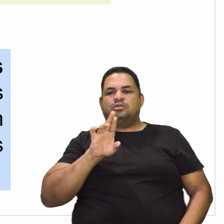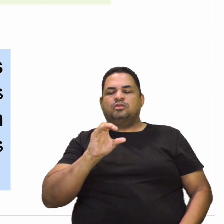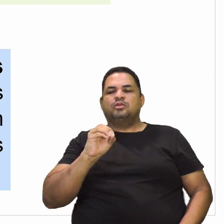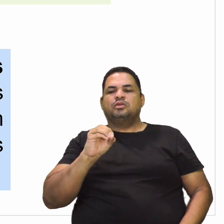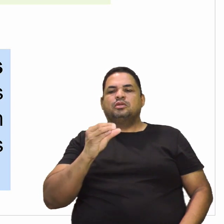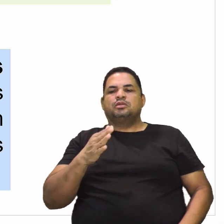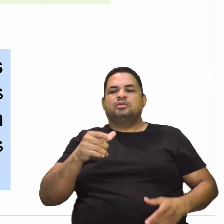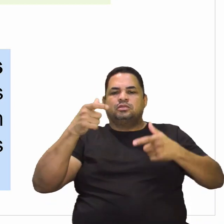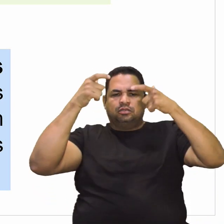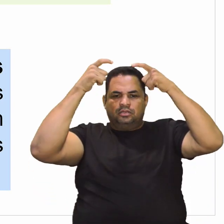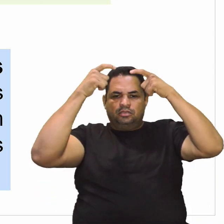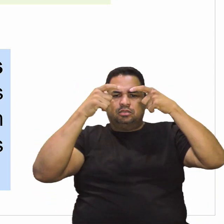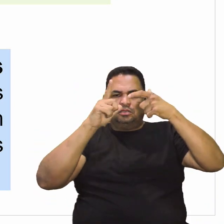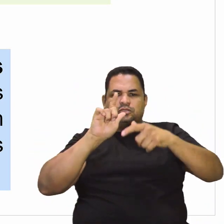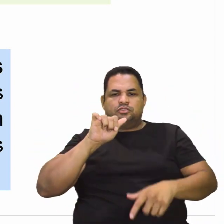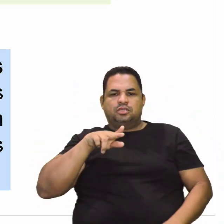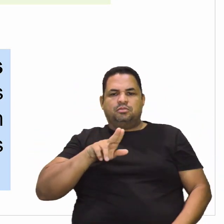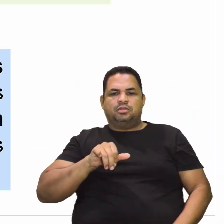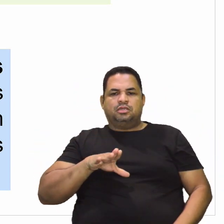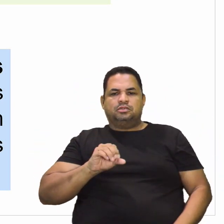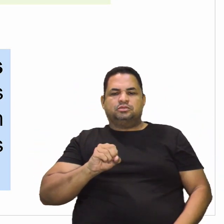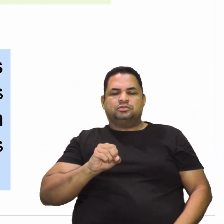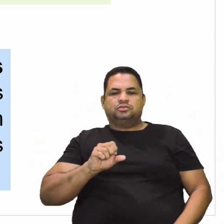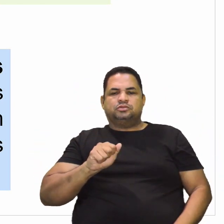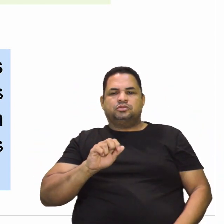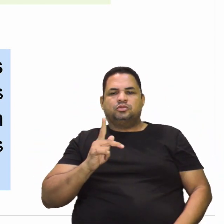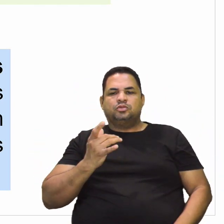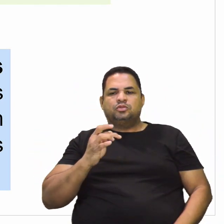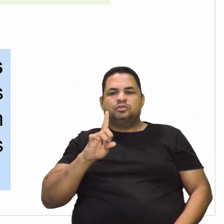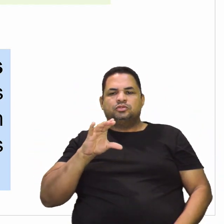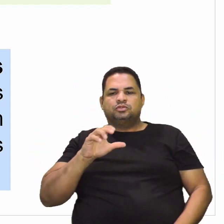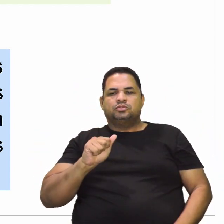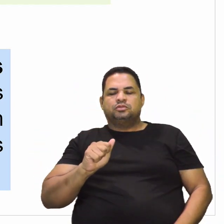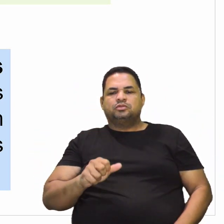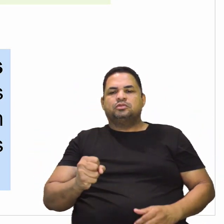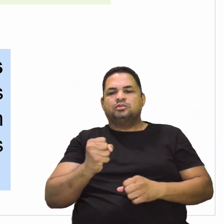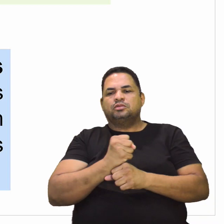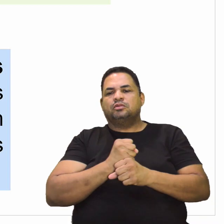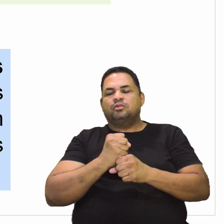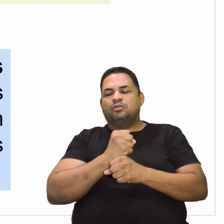Odoacro, rei dos germanos, Érulos,